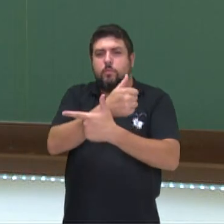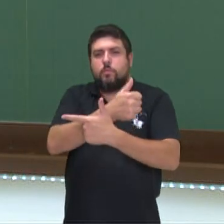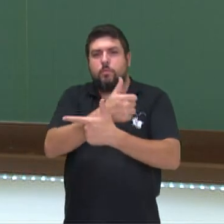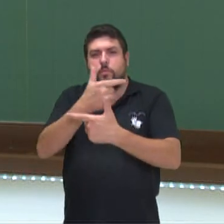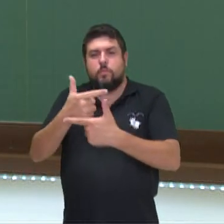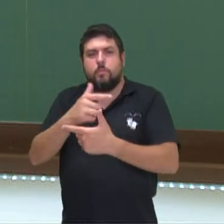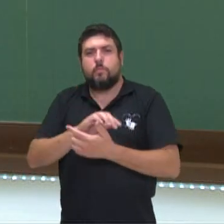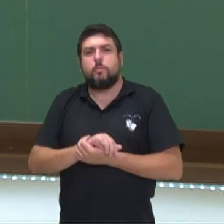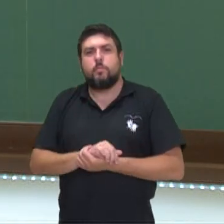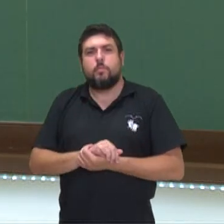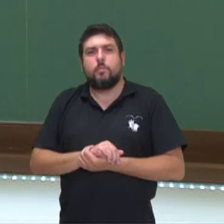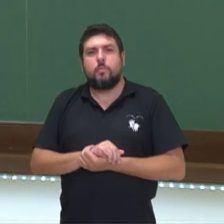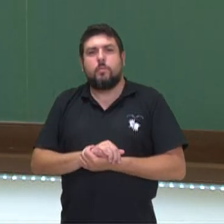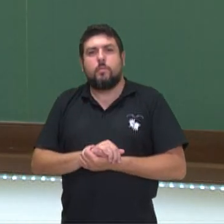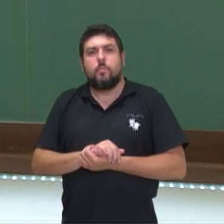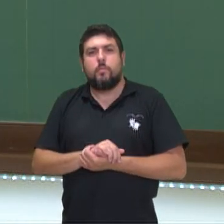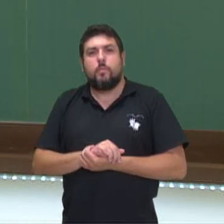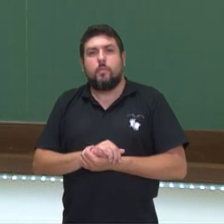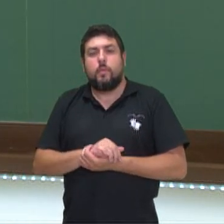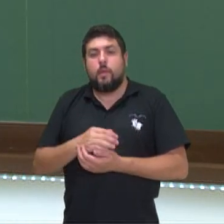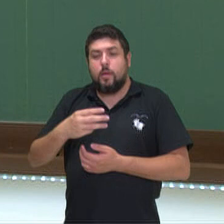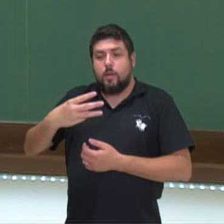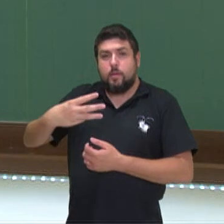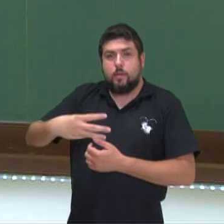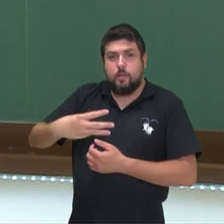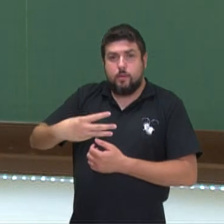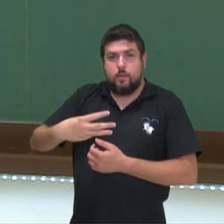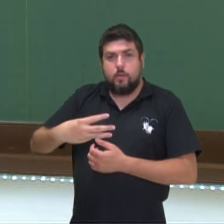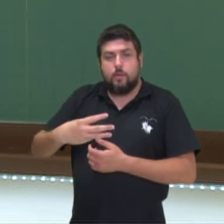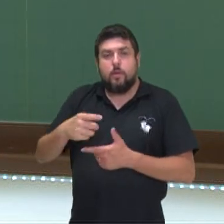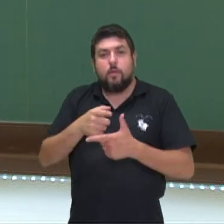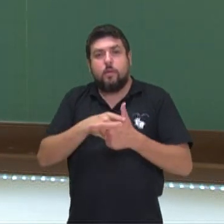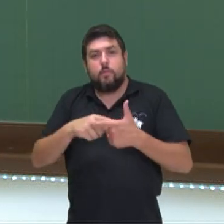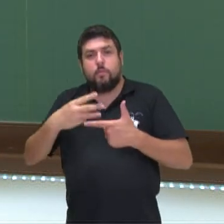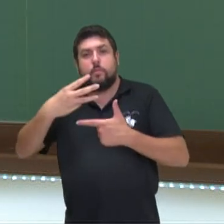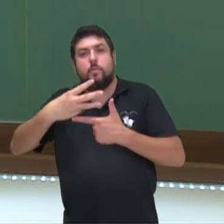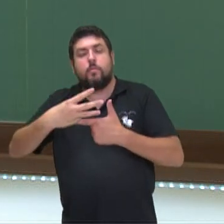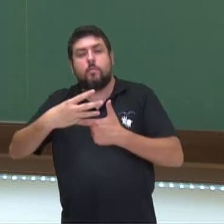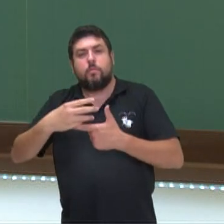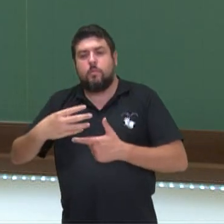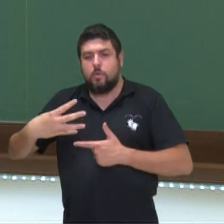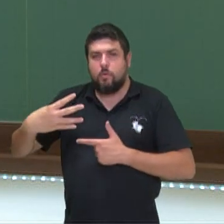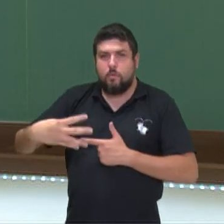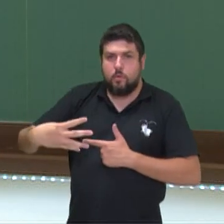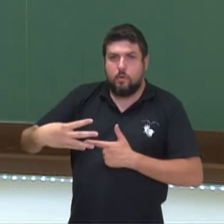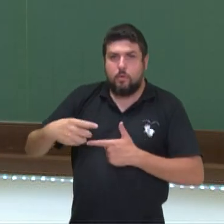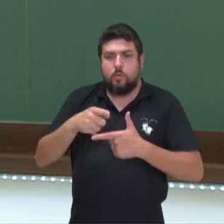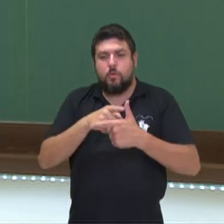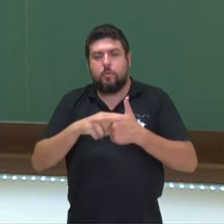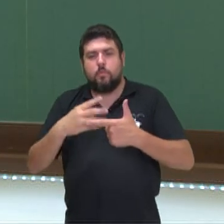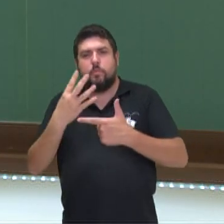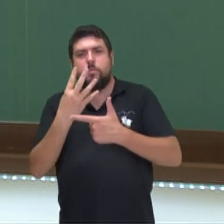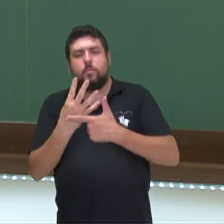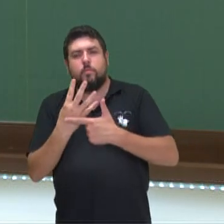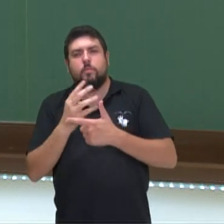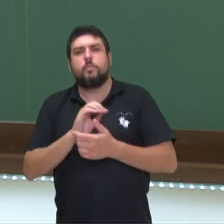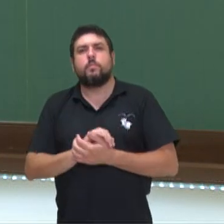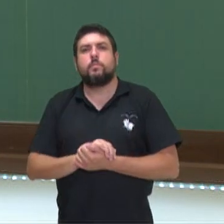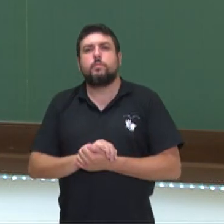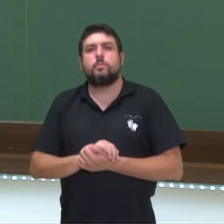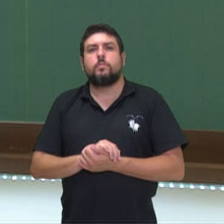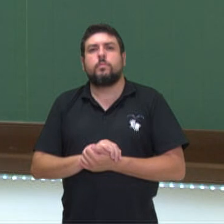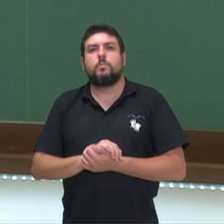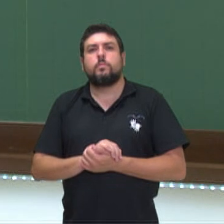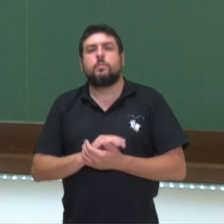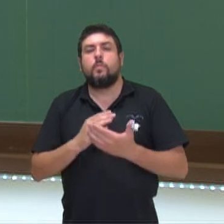esse valor por 3. Quarta parte, dividir por 4 e assim por diante. Então,